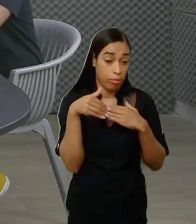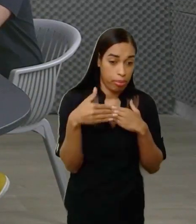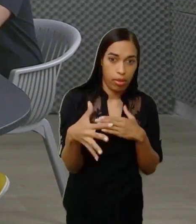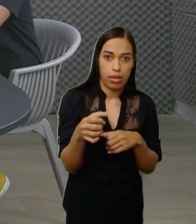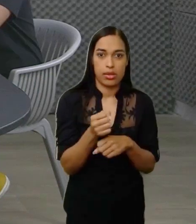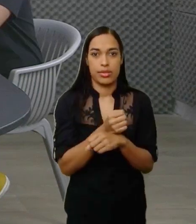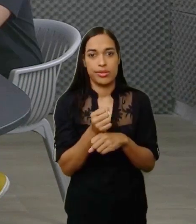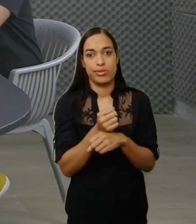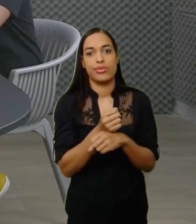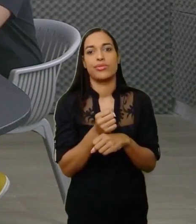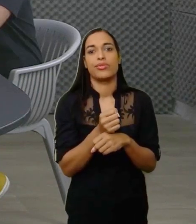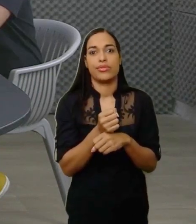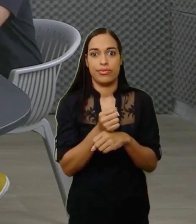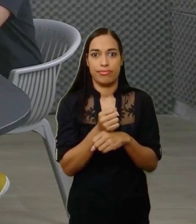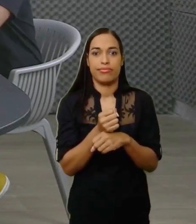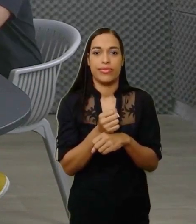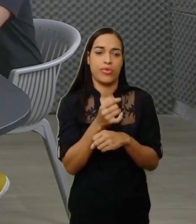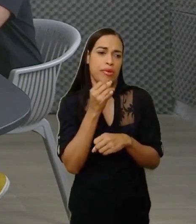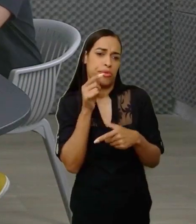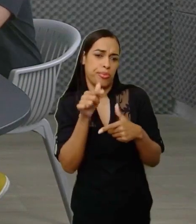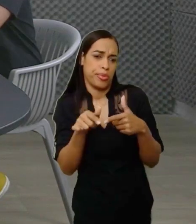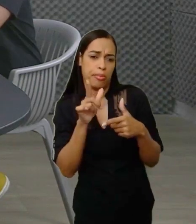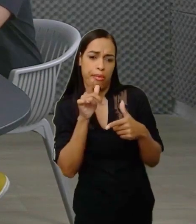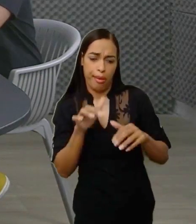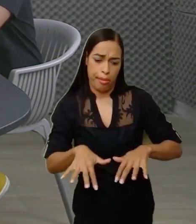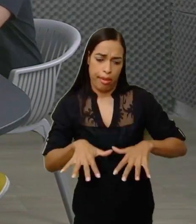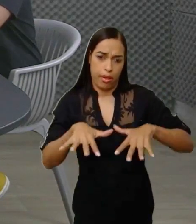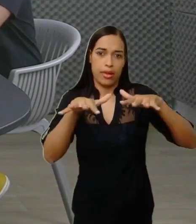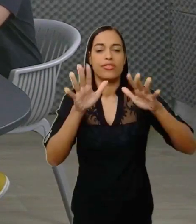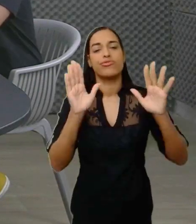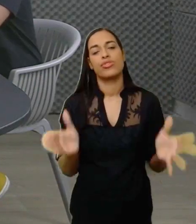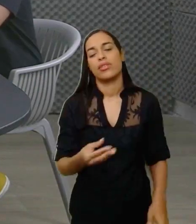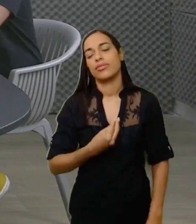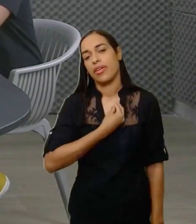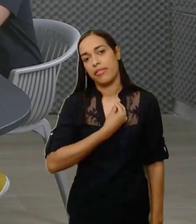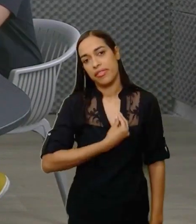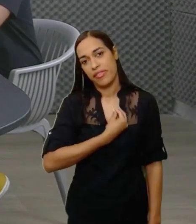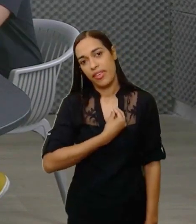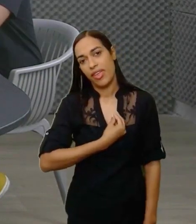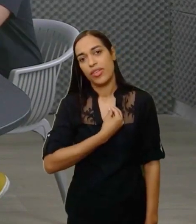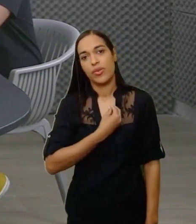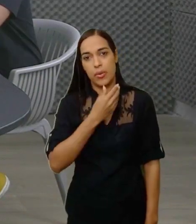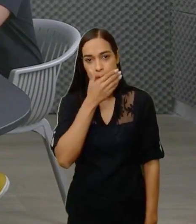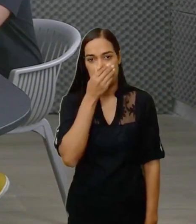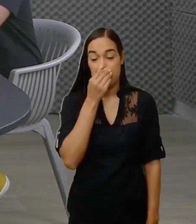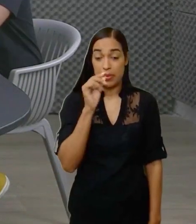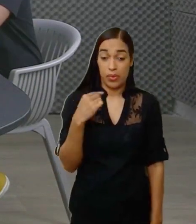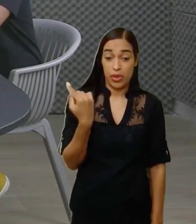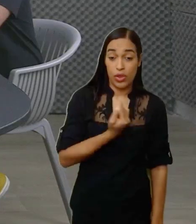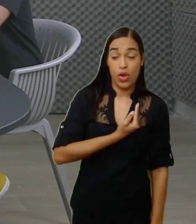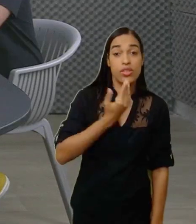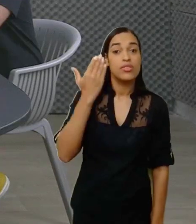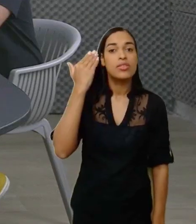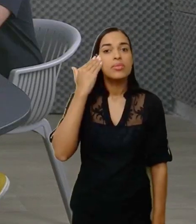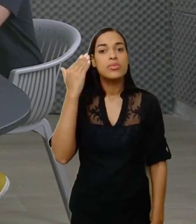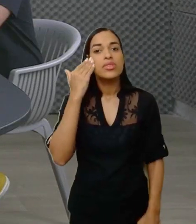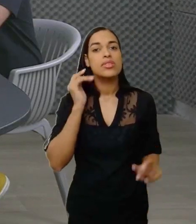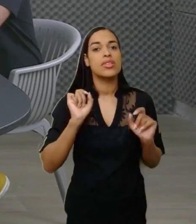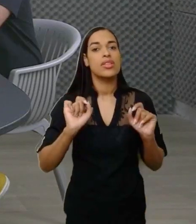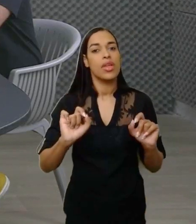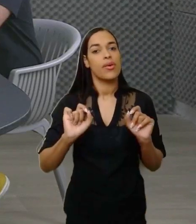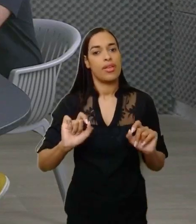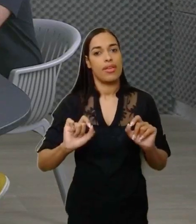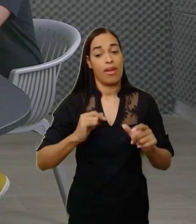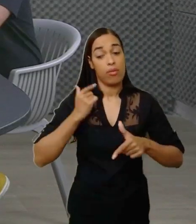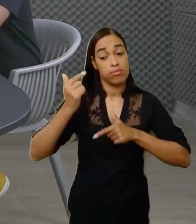grande. Não é só inundação. Eu acho que a gente já está vivendo isso, né? A gente já... E o que a gente tem que entender é que é a ação